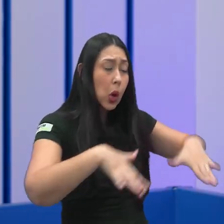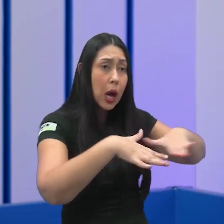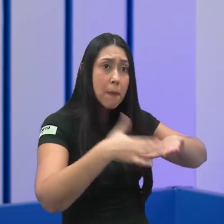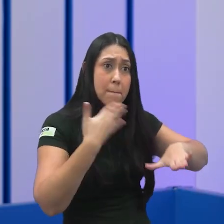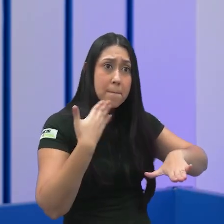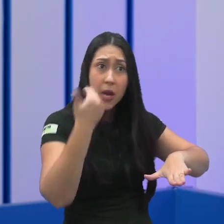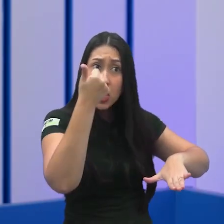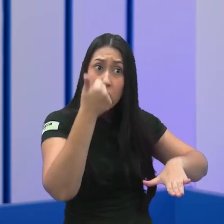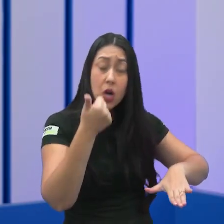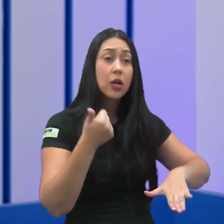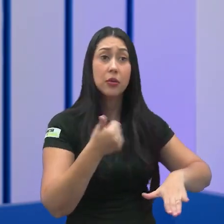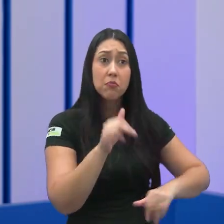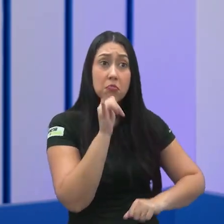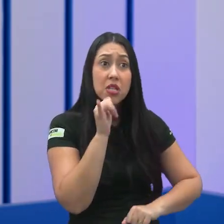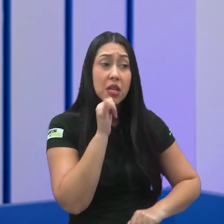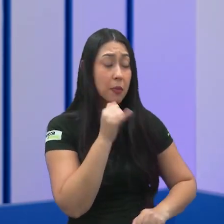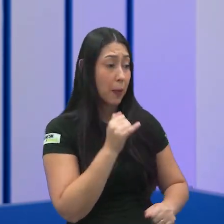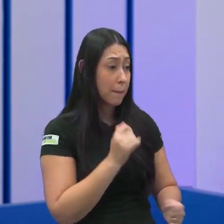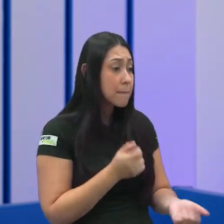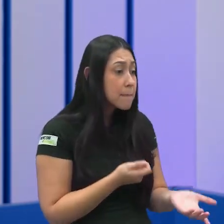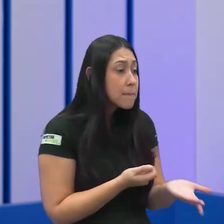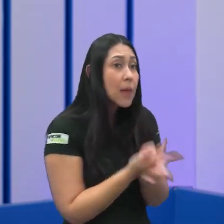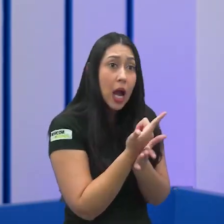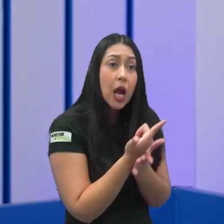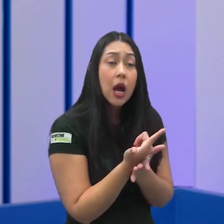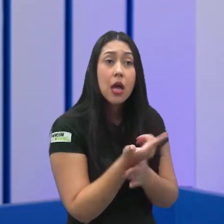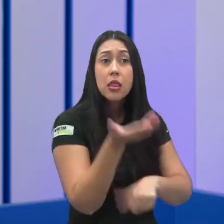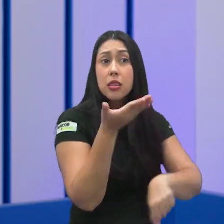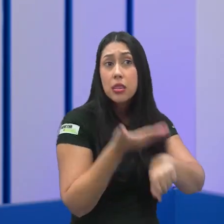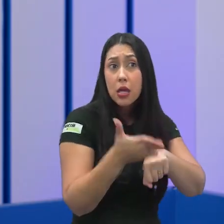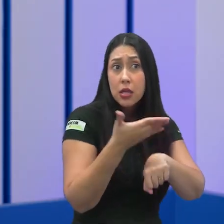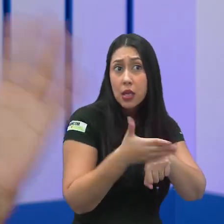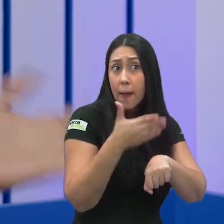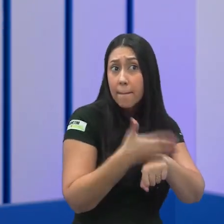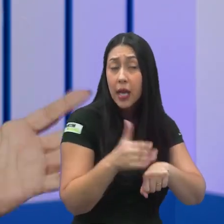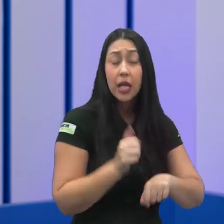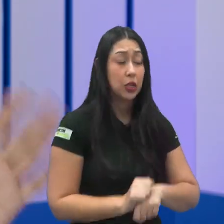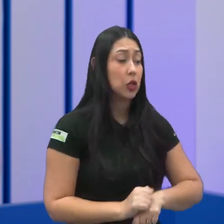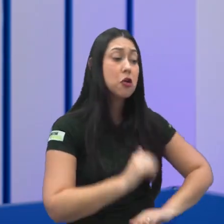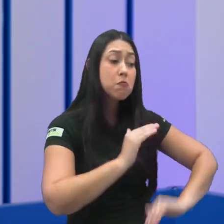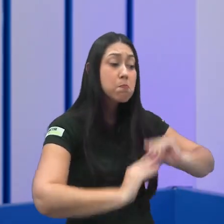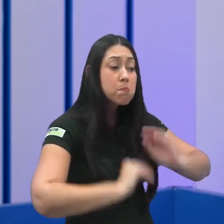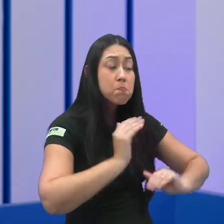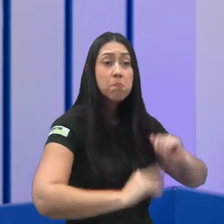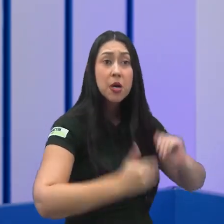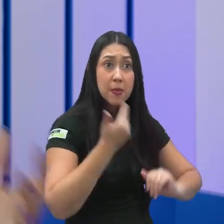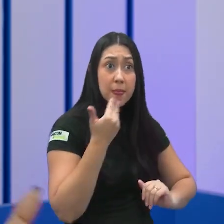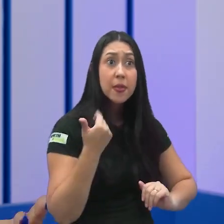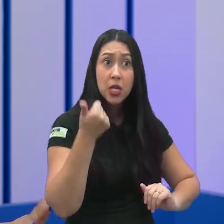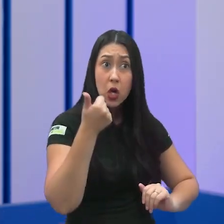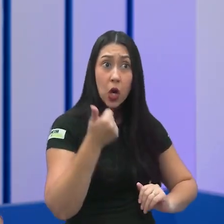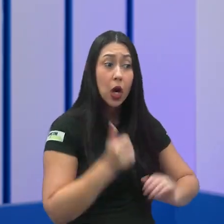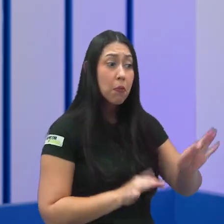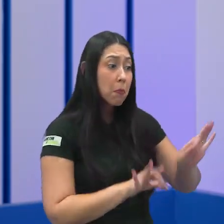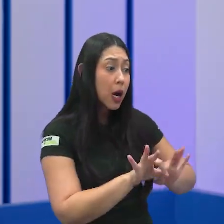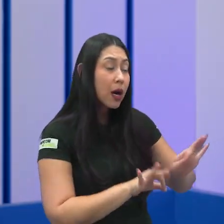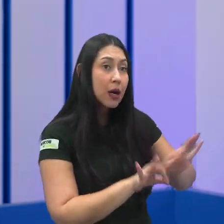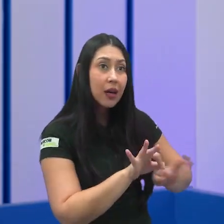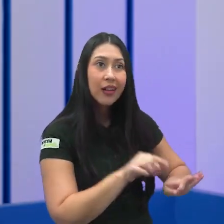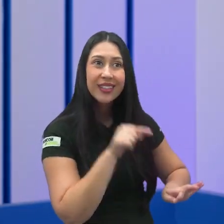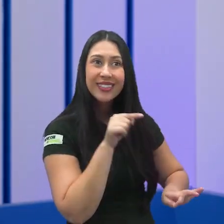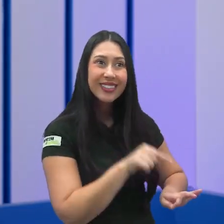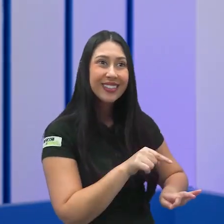que você tem aí um gasto com treinamento, né, com uma atividade que ela já está habituada, e até